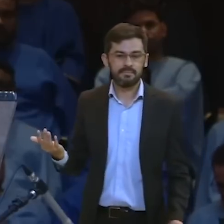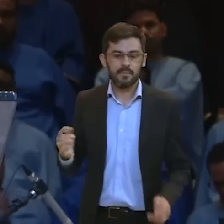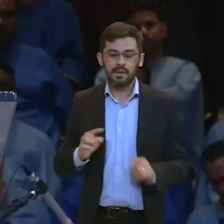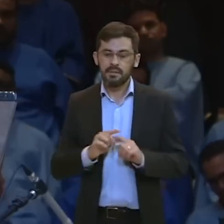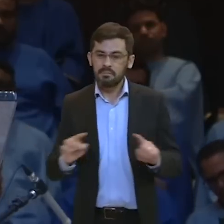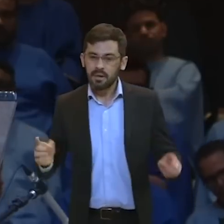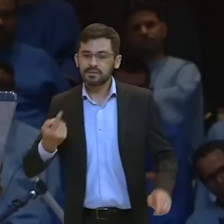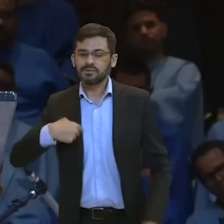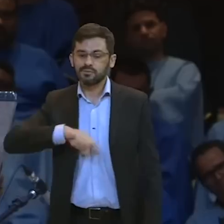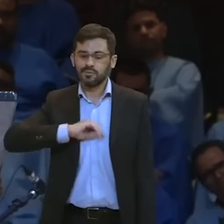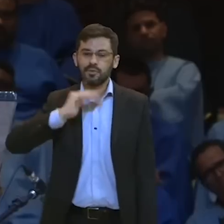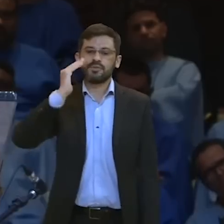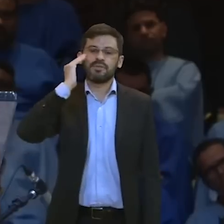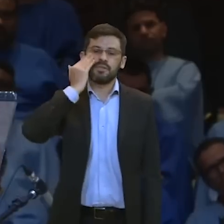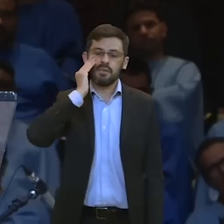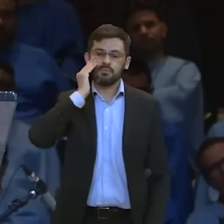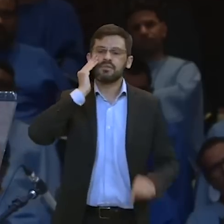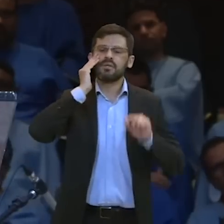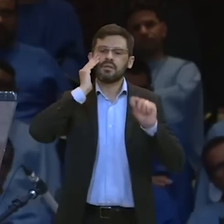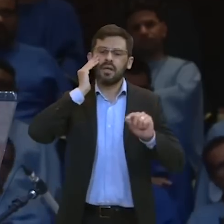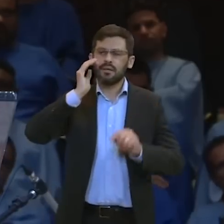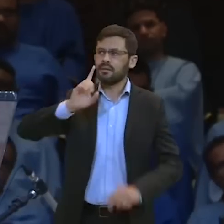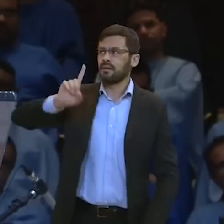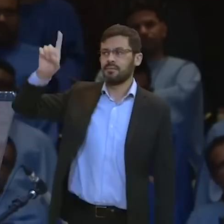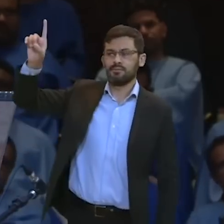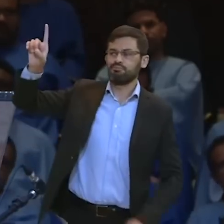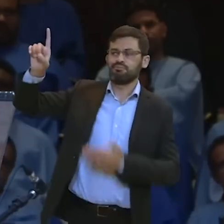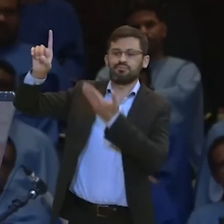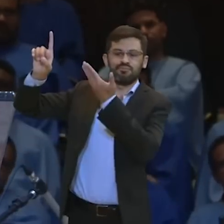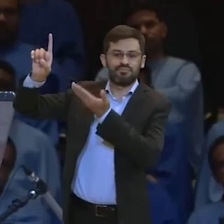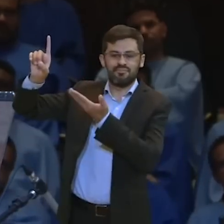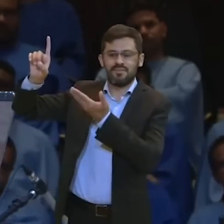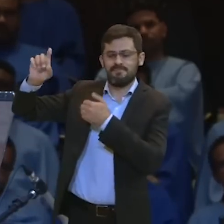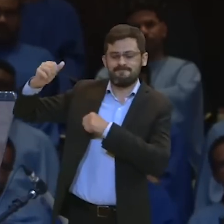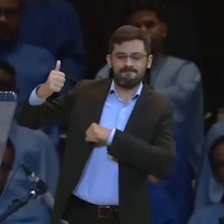Mas a gente entende quem é o Senhor da nossa vida.